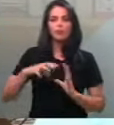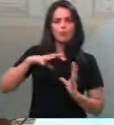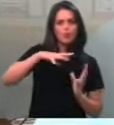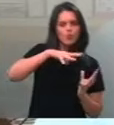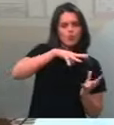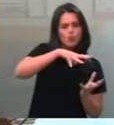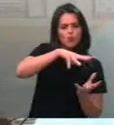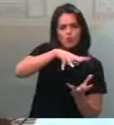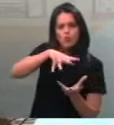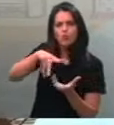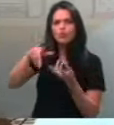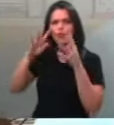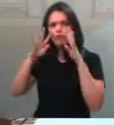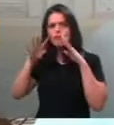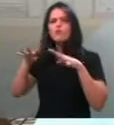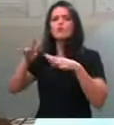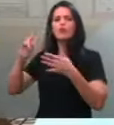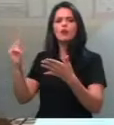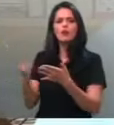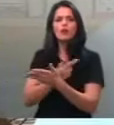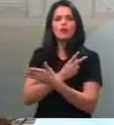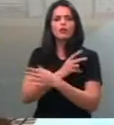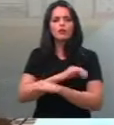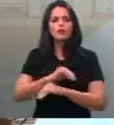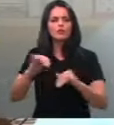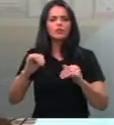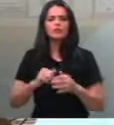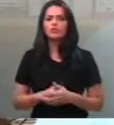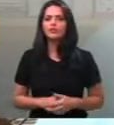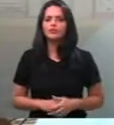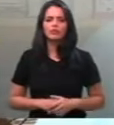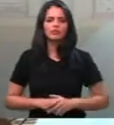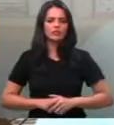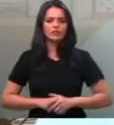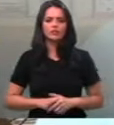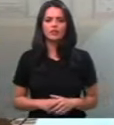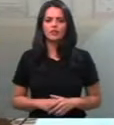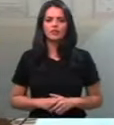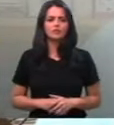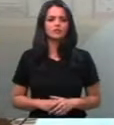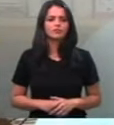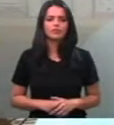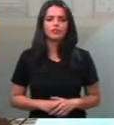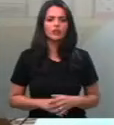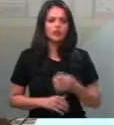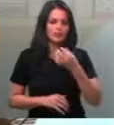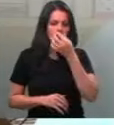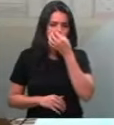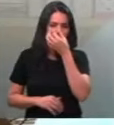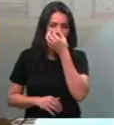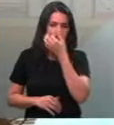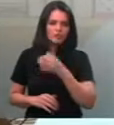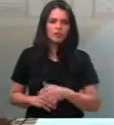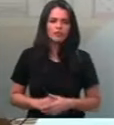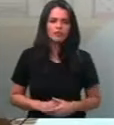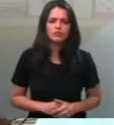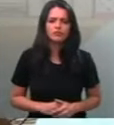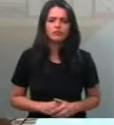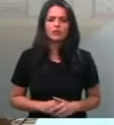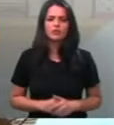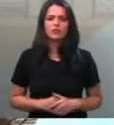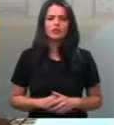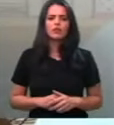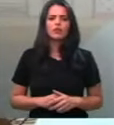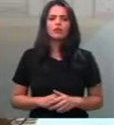Nobel. David Ricardo, um dos vencedores na área da economia, aponta o que vemos